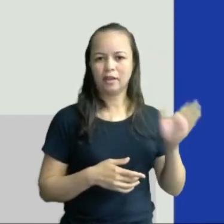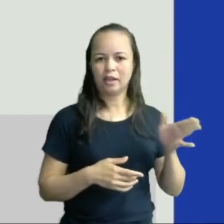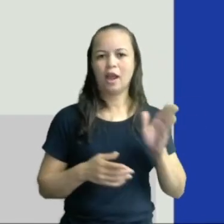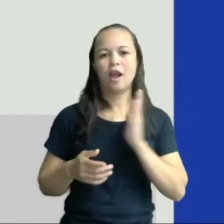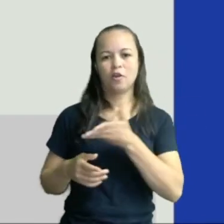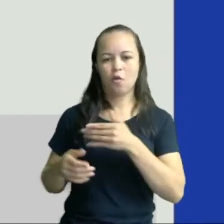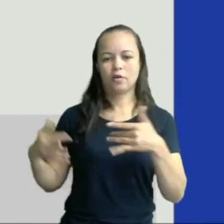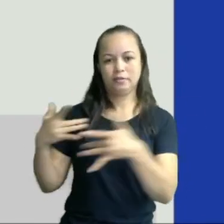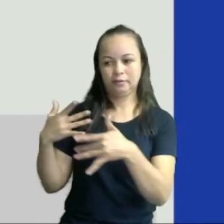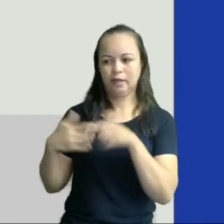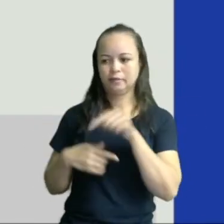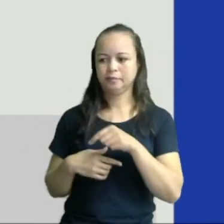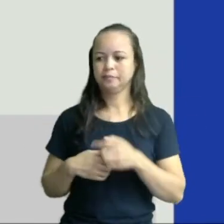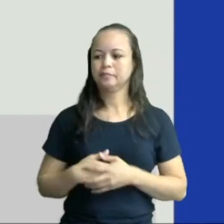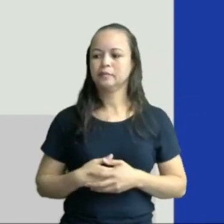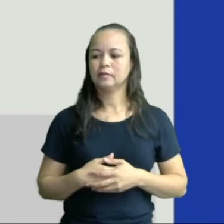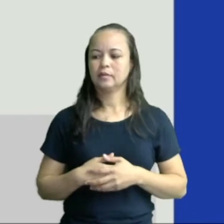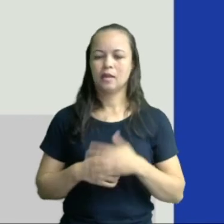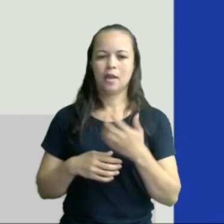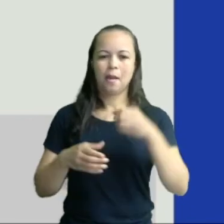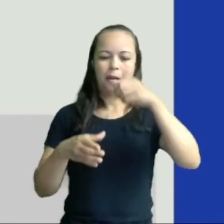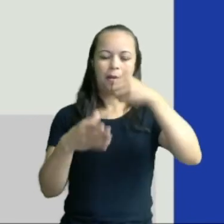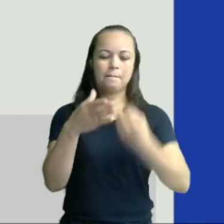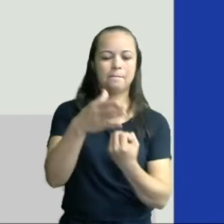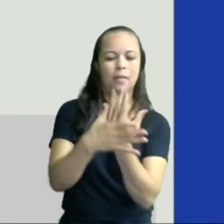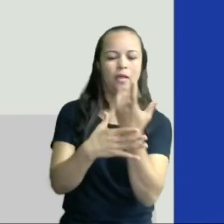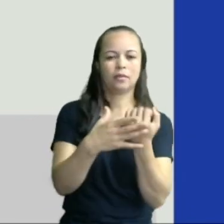Plantações, estradas e matas,